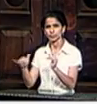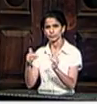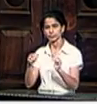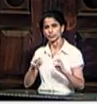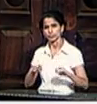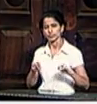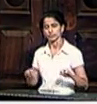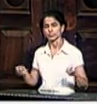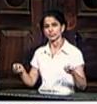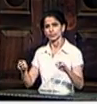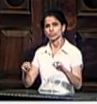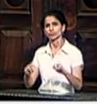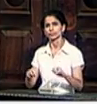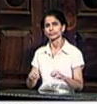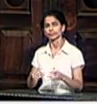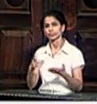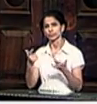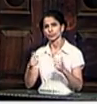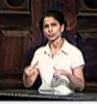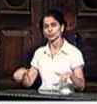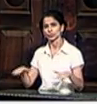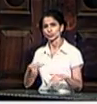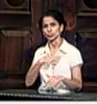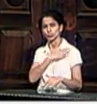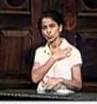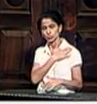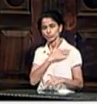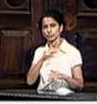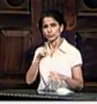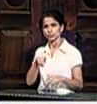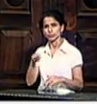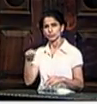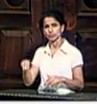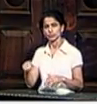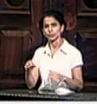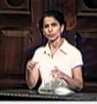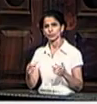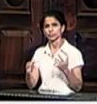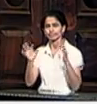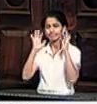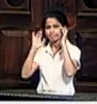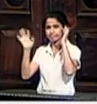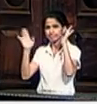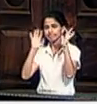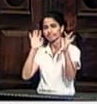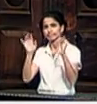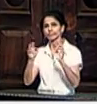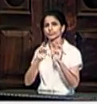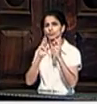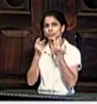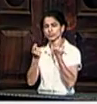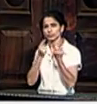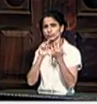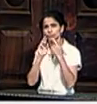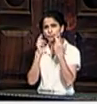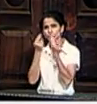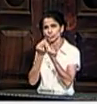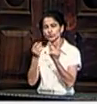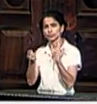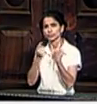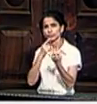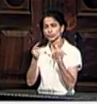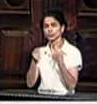Polícia Civil, o delegado Carlos Leba, como comandante-geral da Polícia Militar, para refletir também sobre esse momento